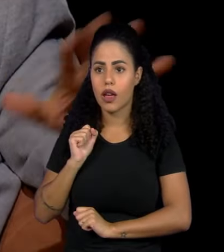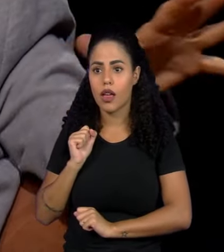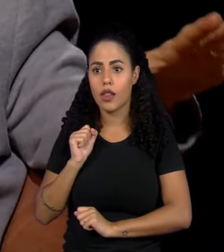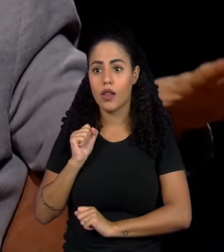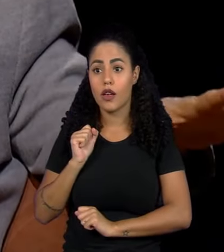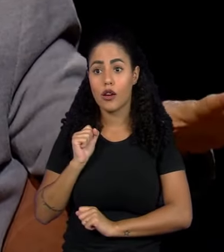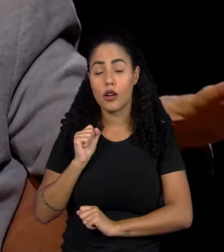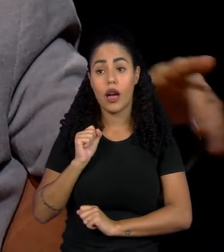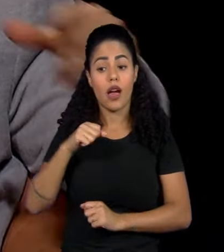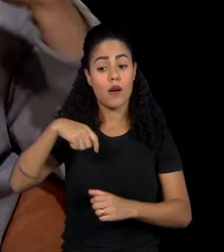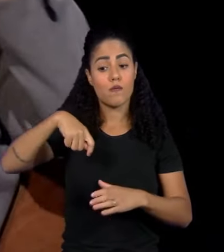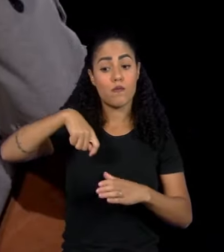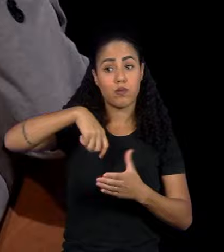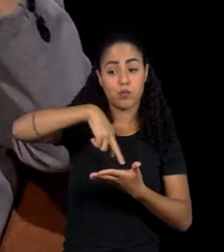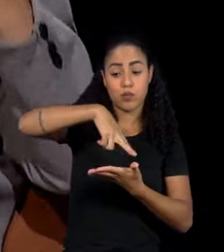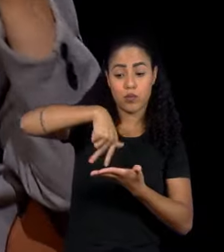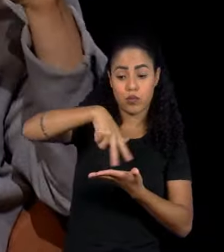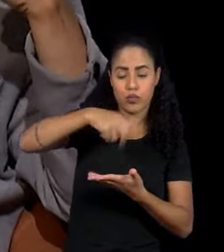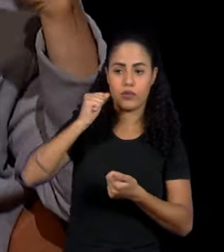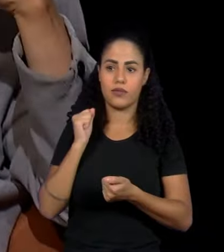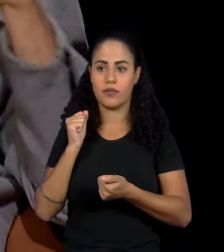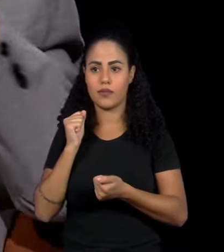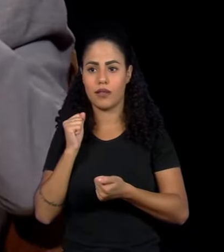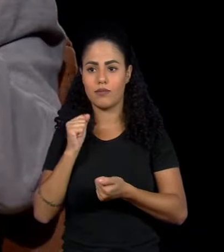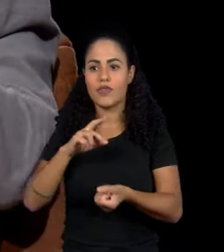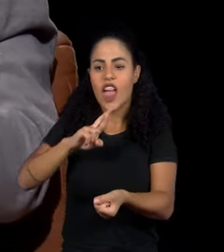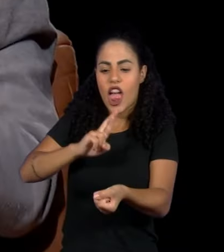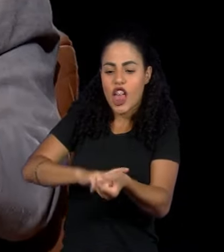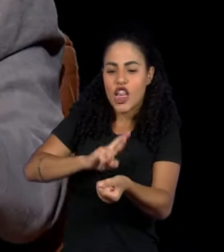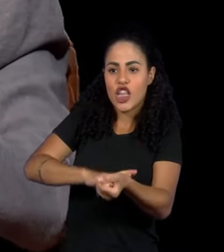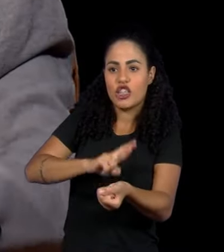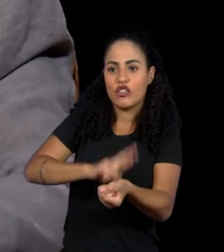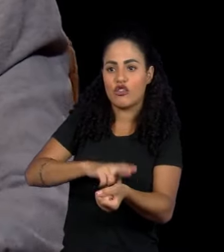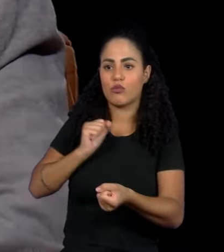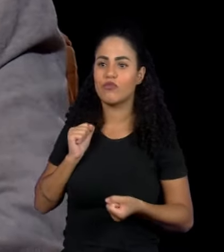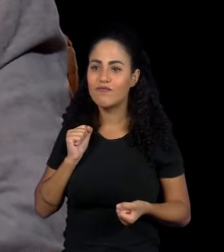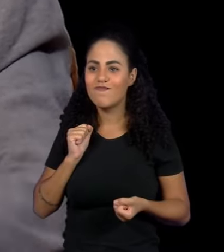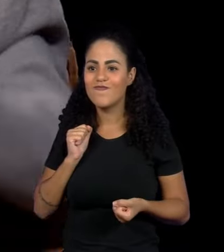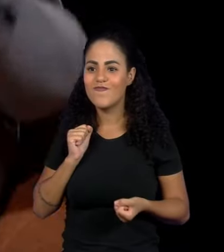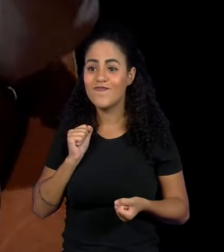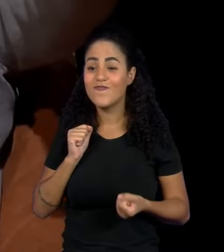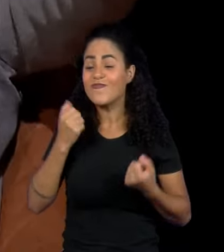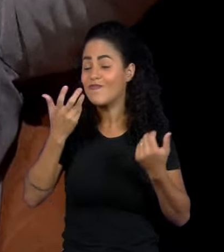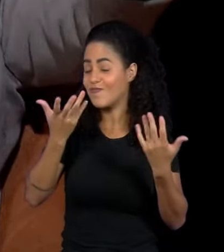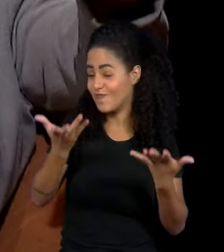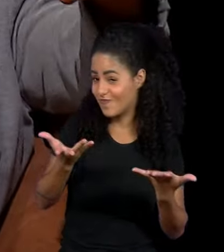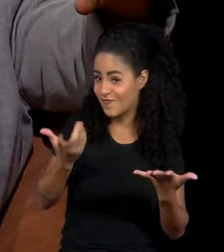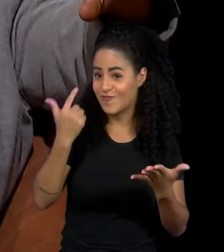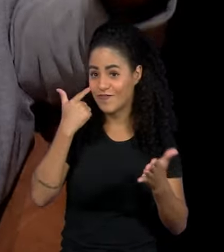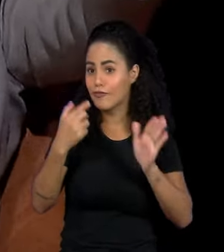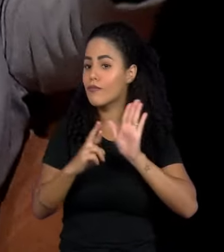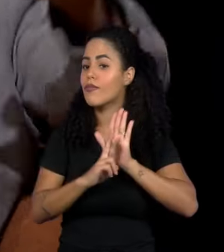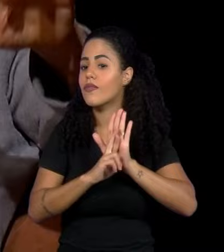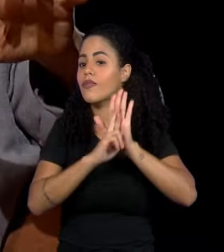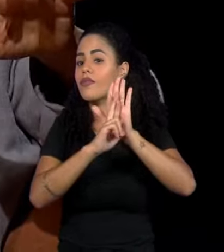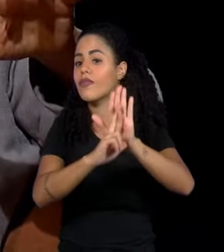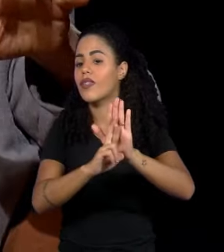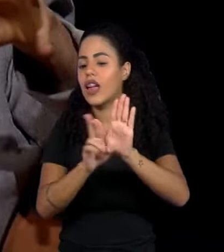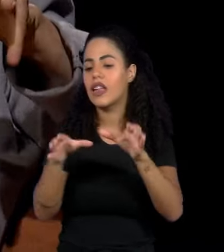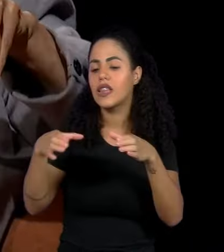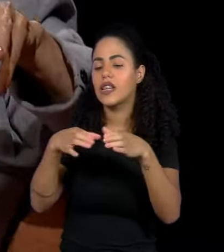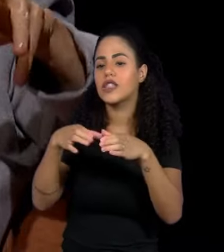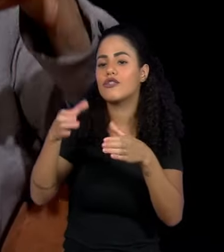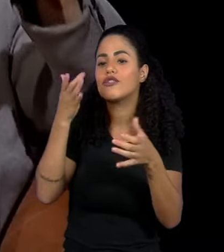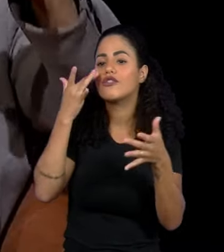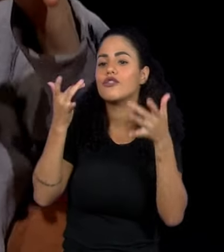música, determinado ritmo, a determinado canto, né? Que isso é uma presença, por exemplo, em todos esses teatros,